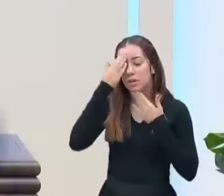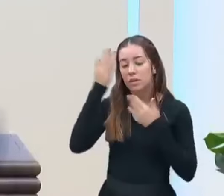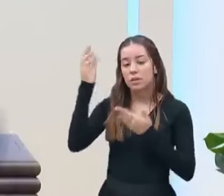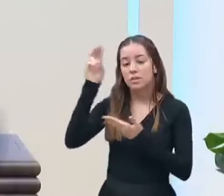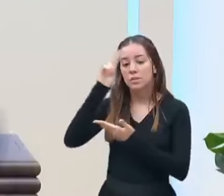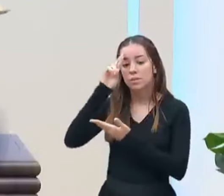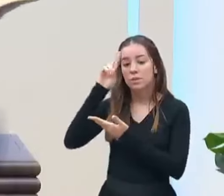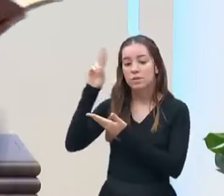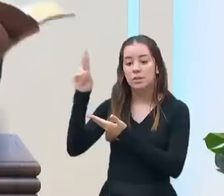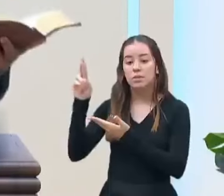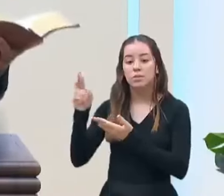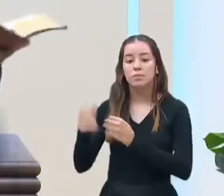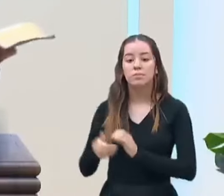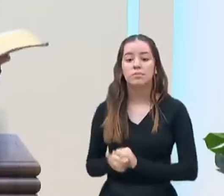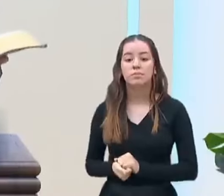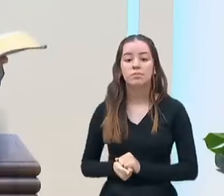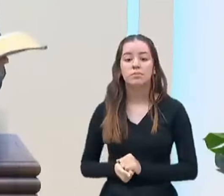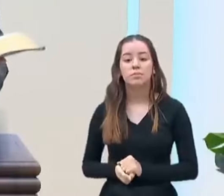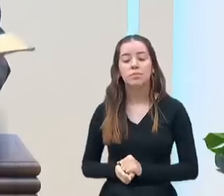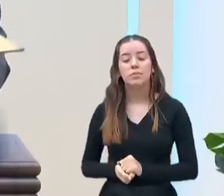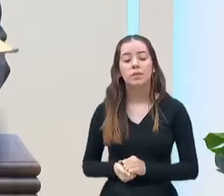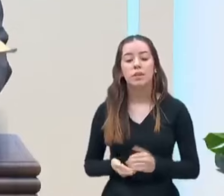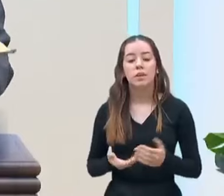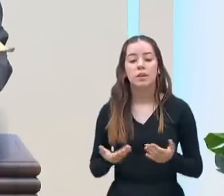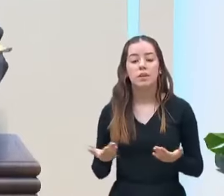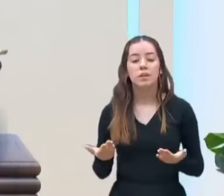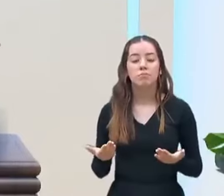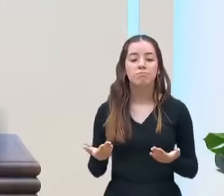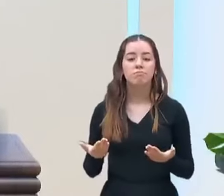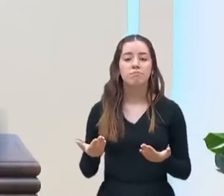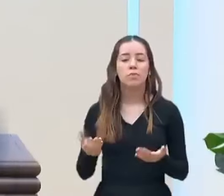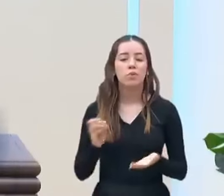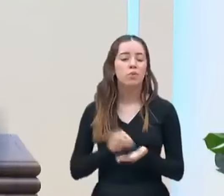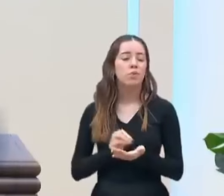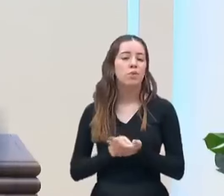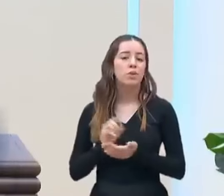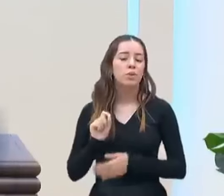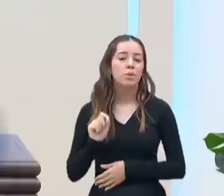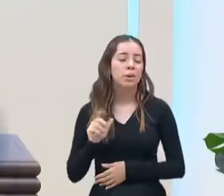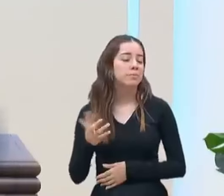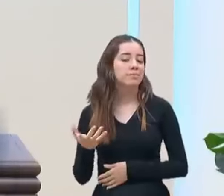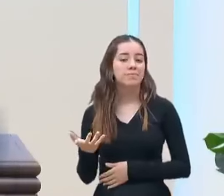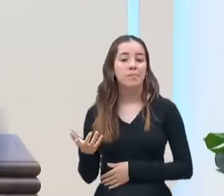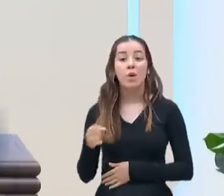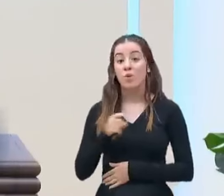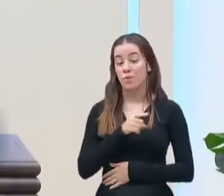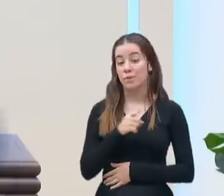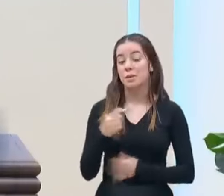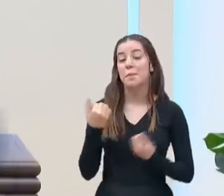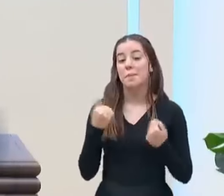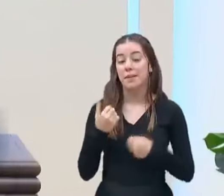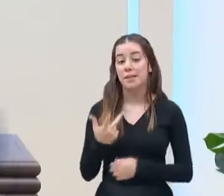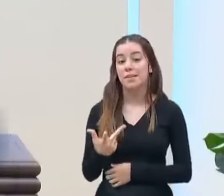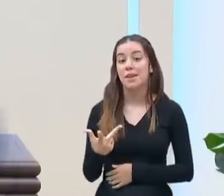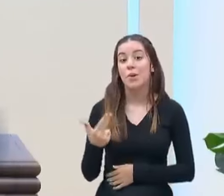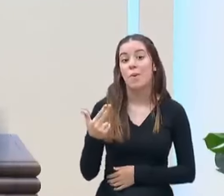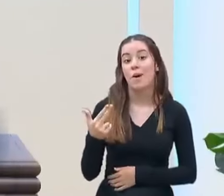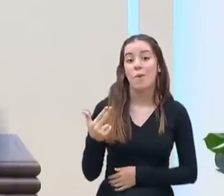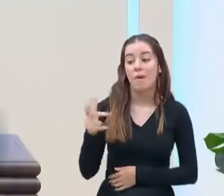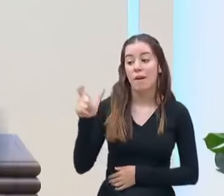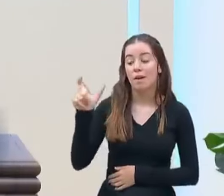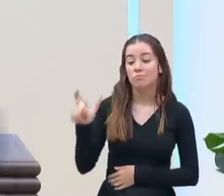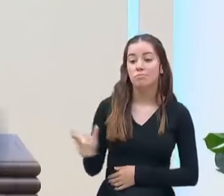Senhor. O que resta agora é você fazer o que fez este leproso. A lepra